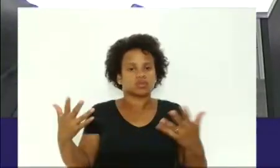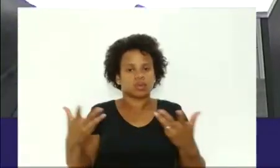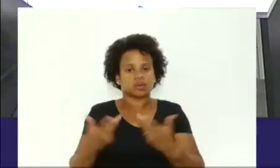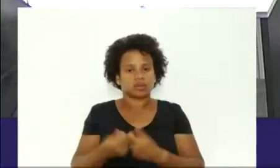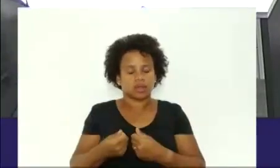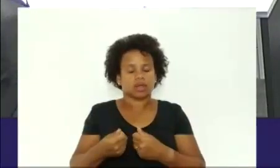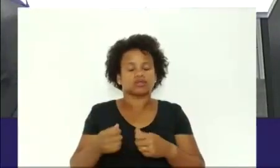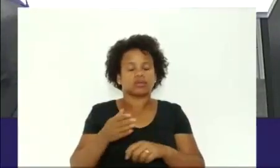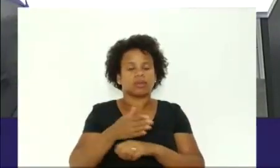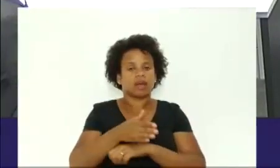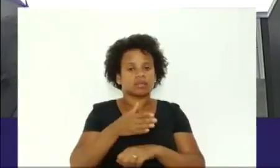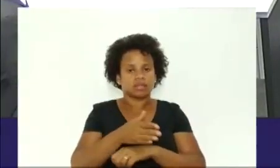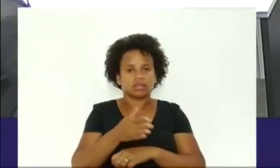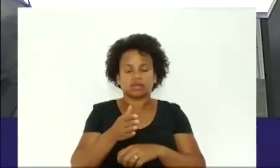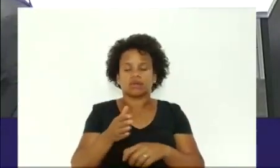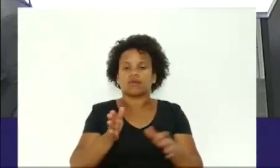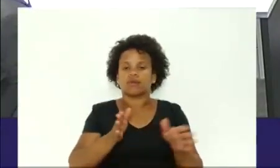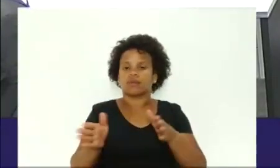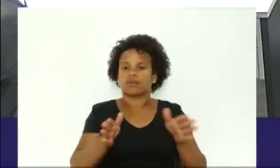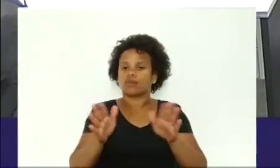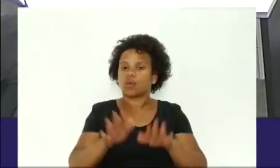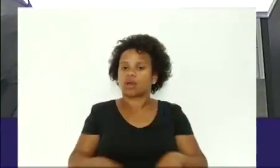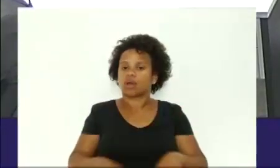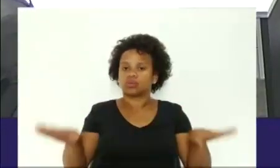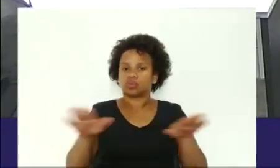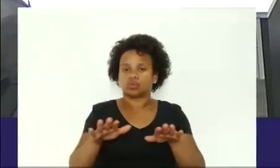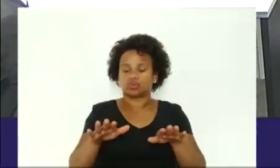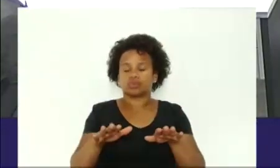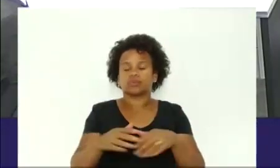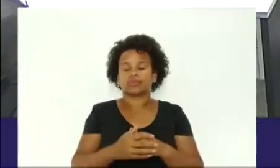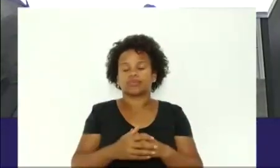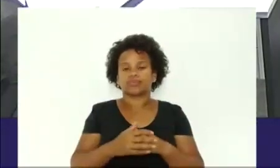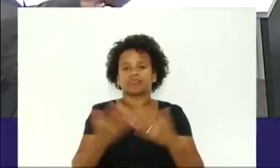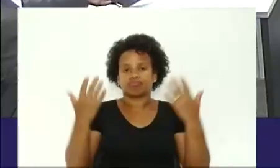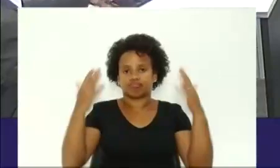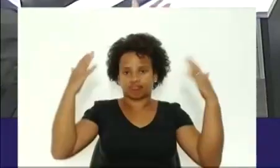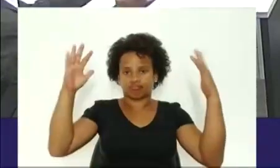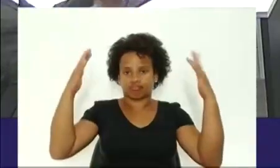acessível a todas. A todos. Uma salva de palmas a ela.